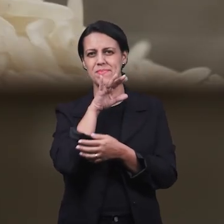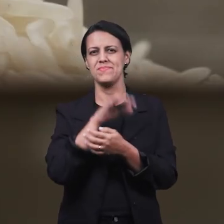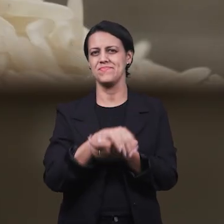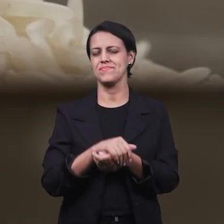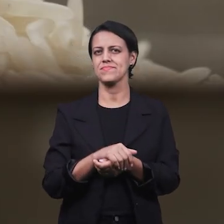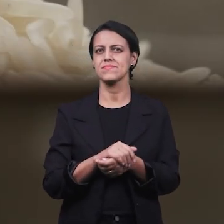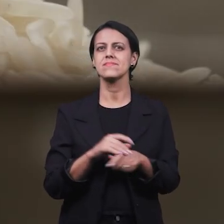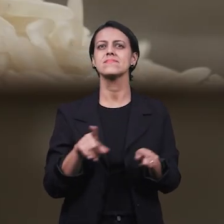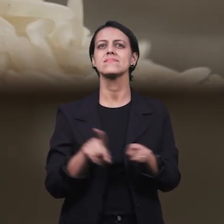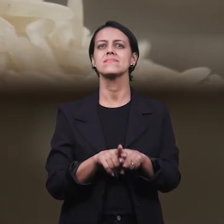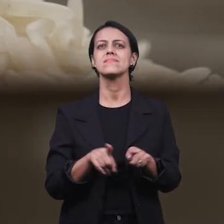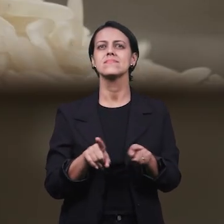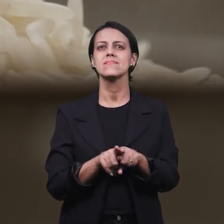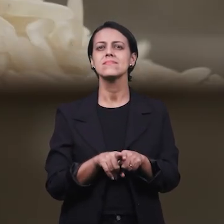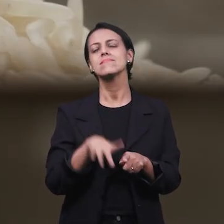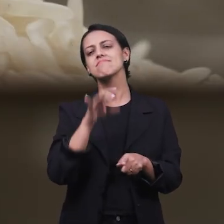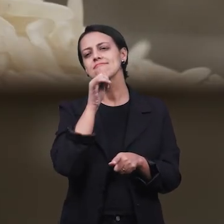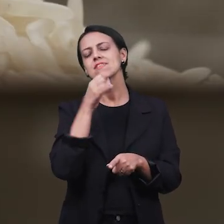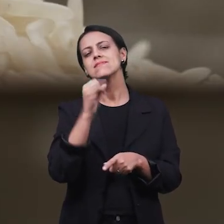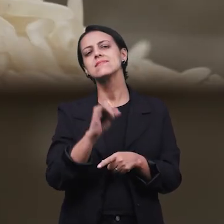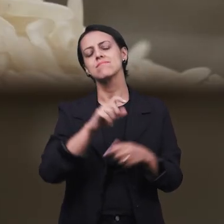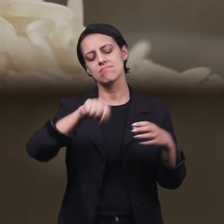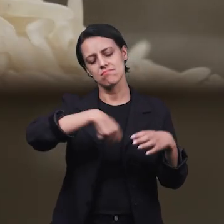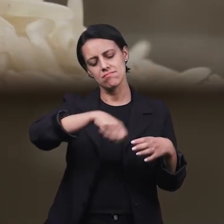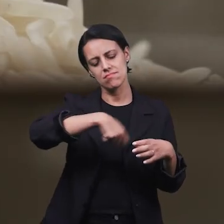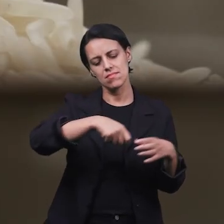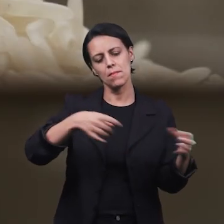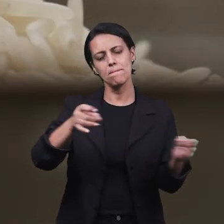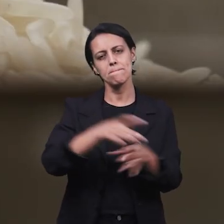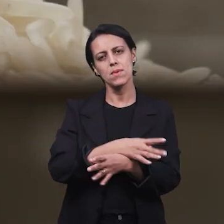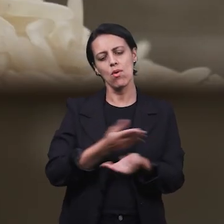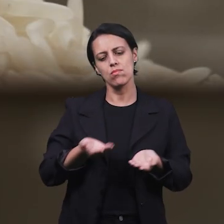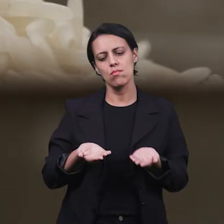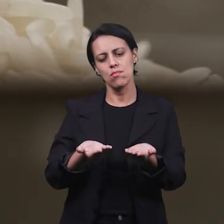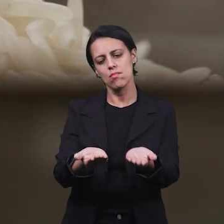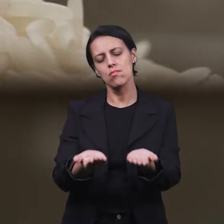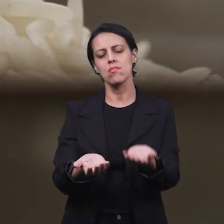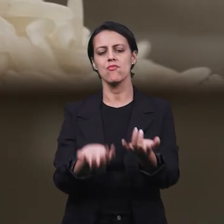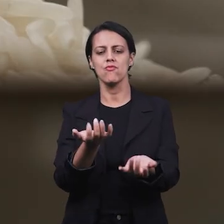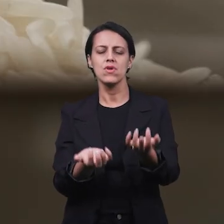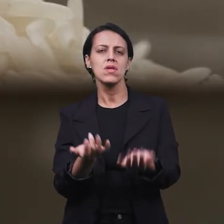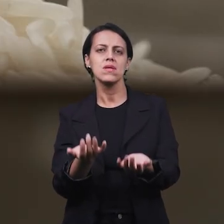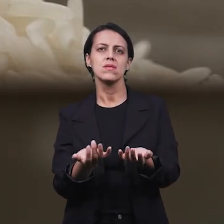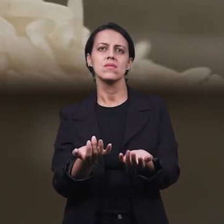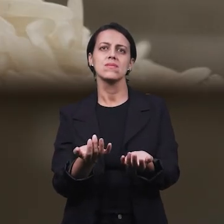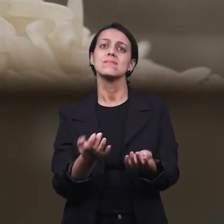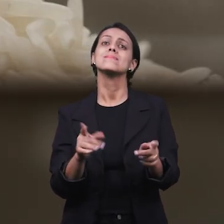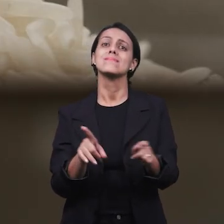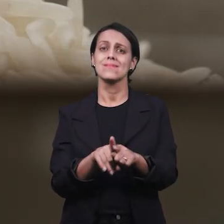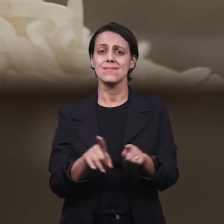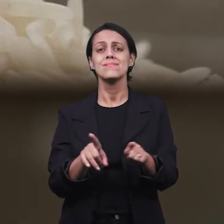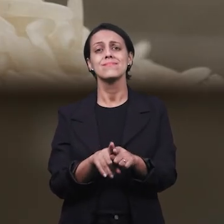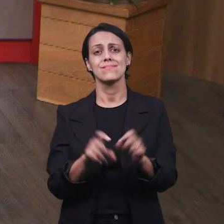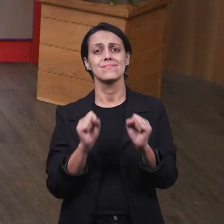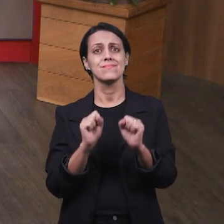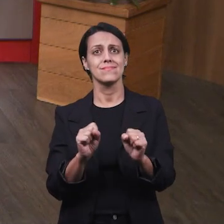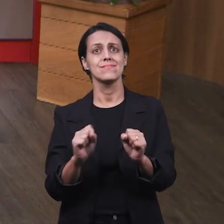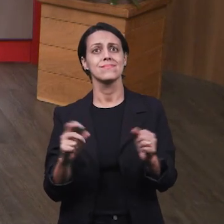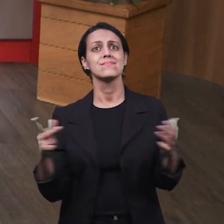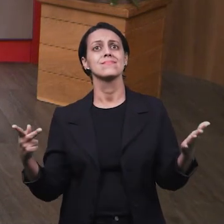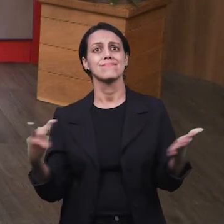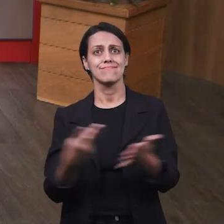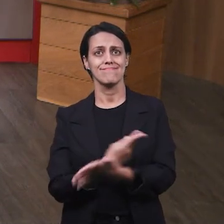diz respeito a alimentos preparados, assados, cozidos ou fritos, o problema está no prejuízo que eles causam